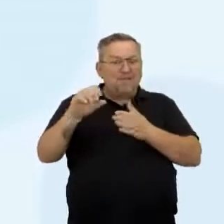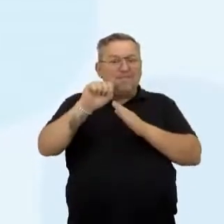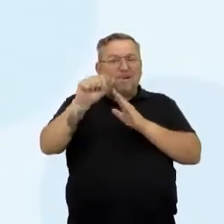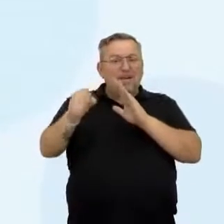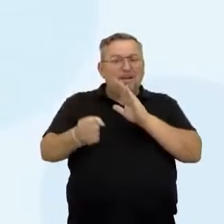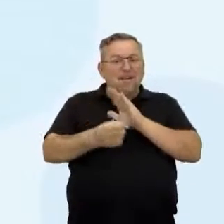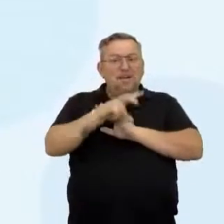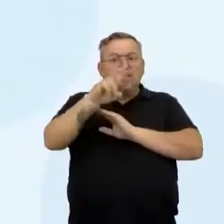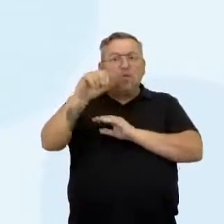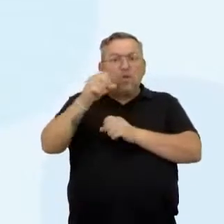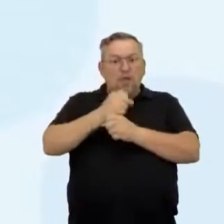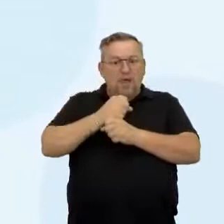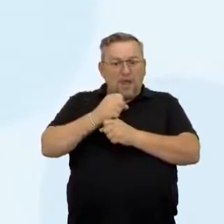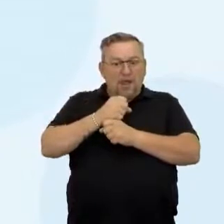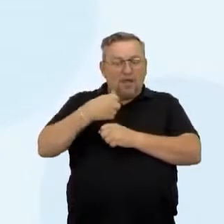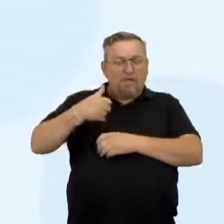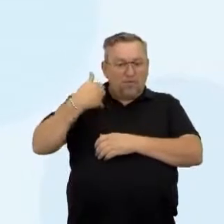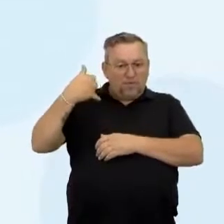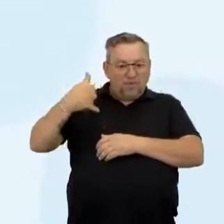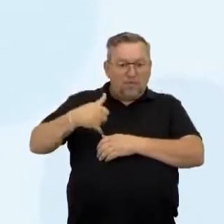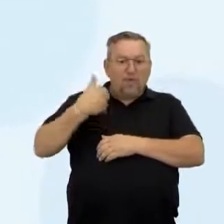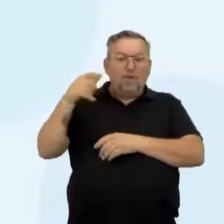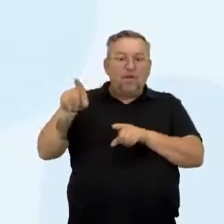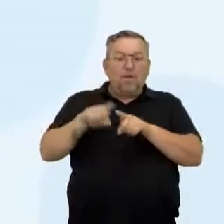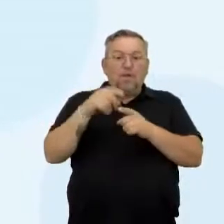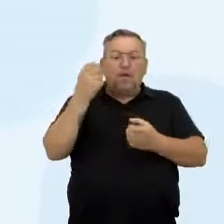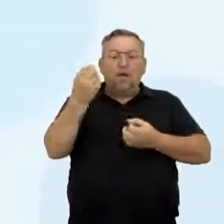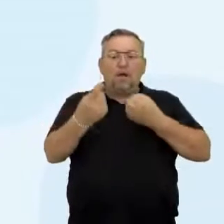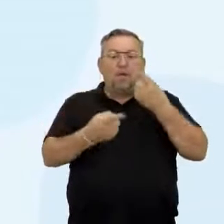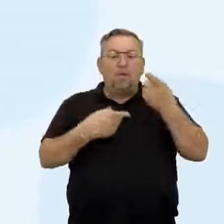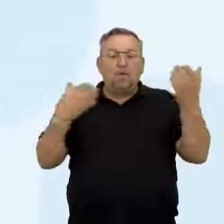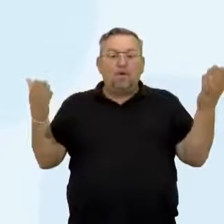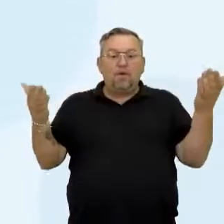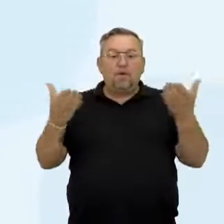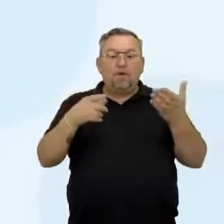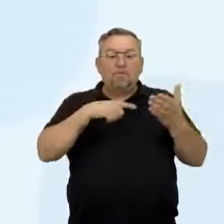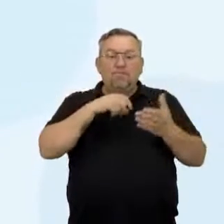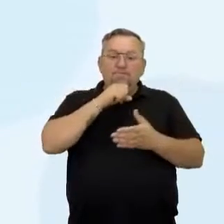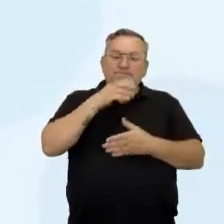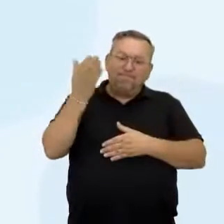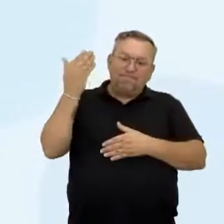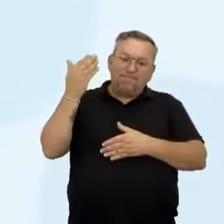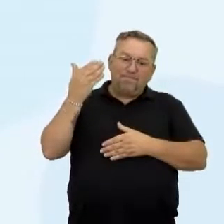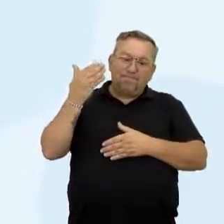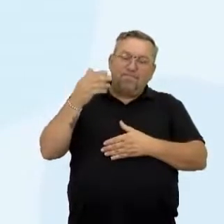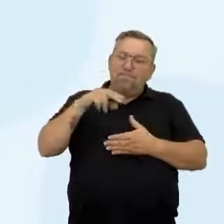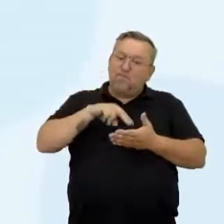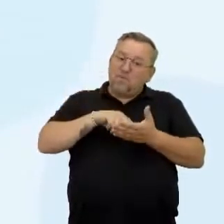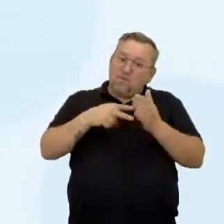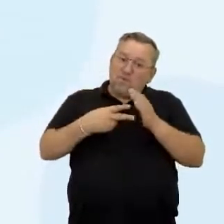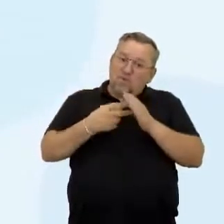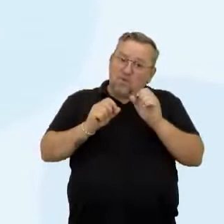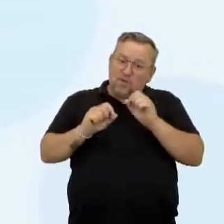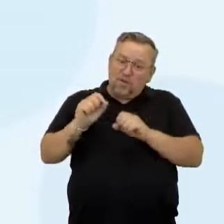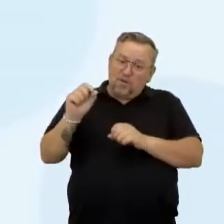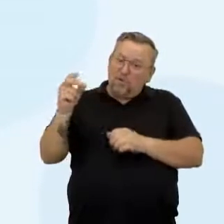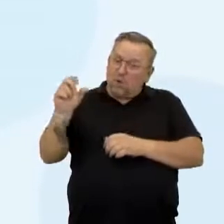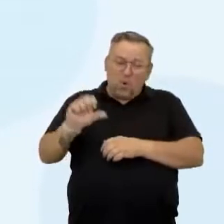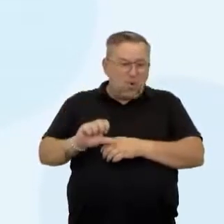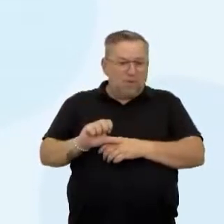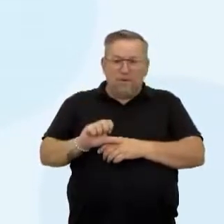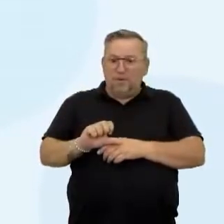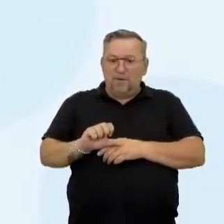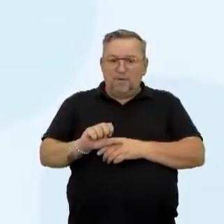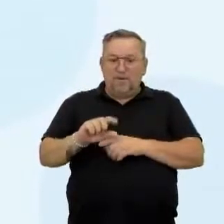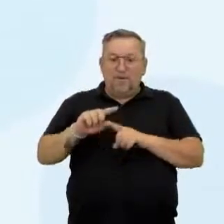meio século. O fato de algumas das instituições atuais da área serem antigas não é, em si, um mal.